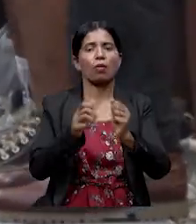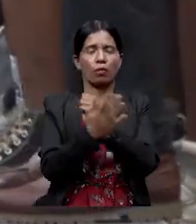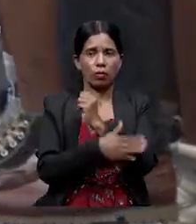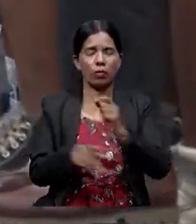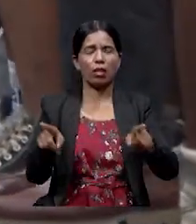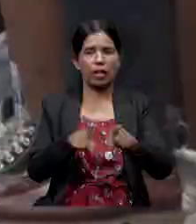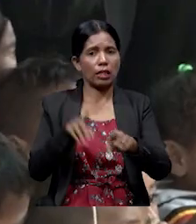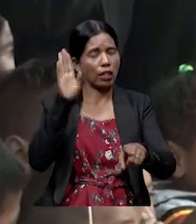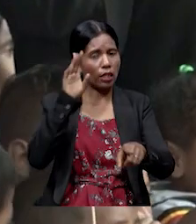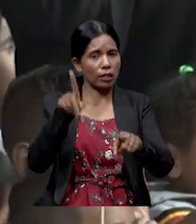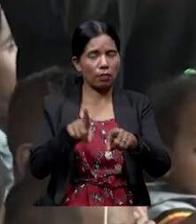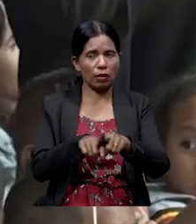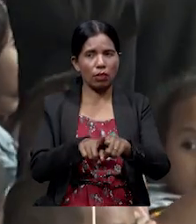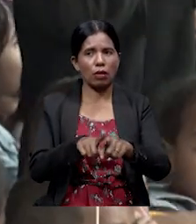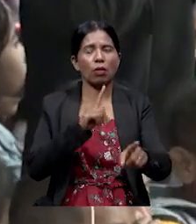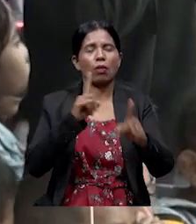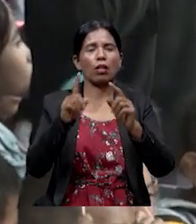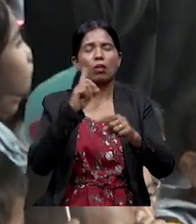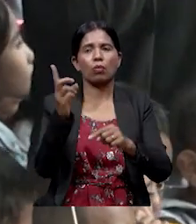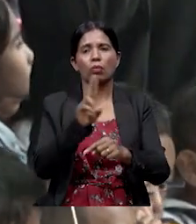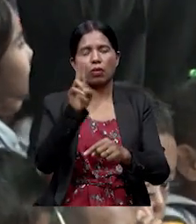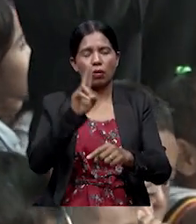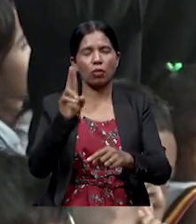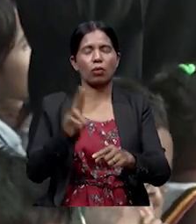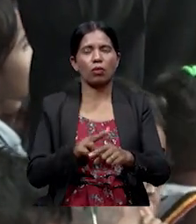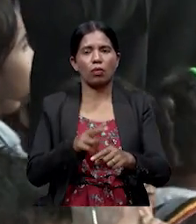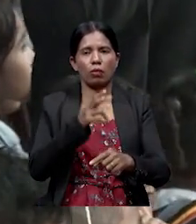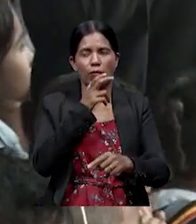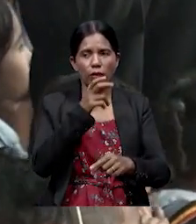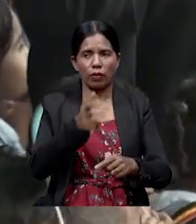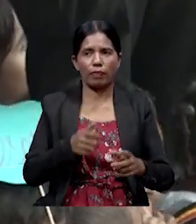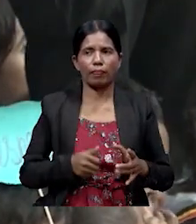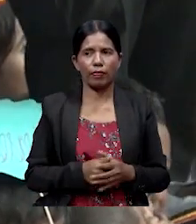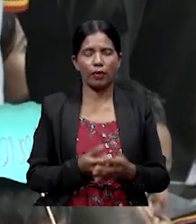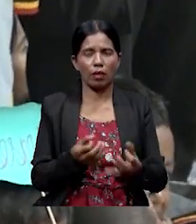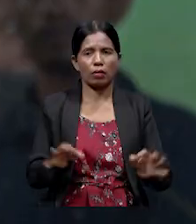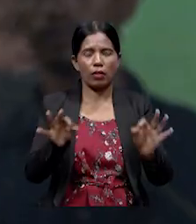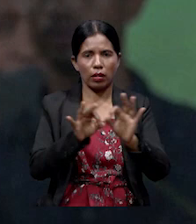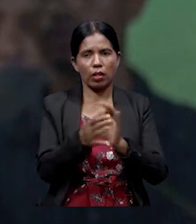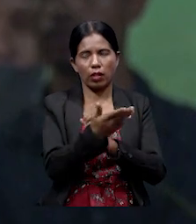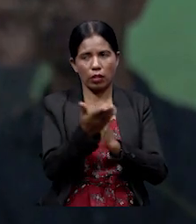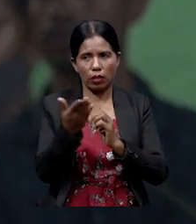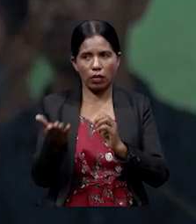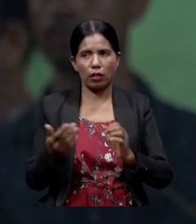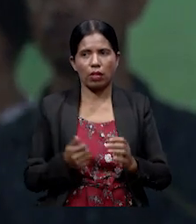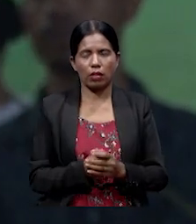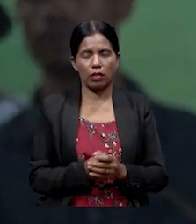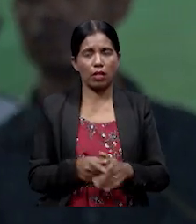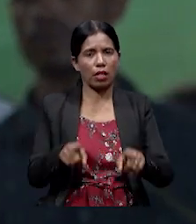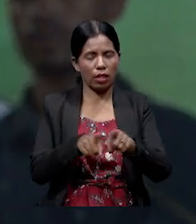Mão Alin, também colher roto liam português. Isso é tão importante para nós, que somos um povo